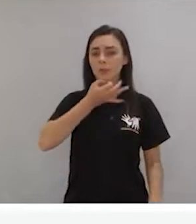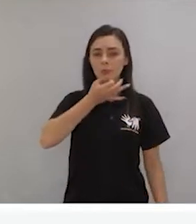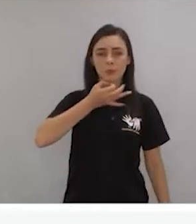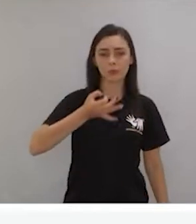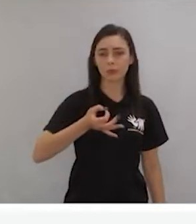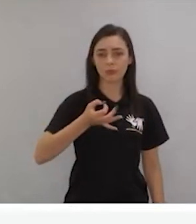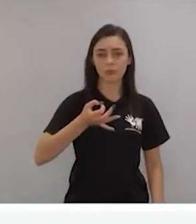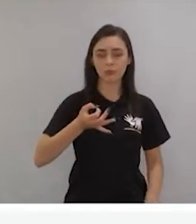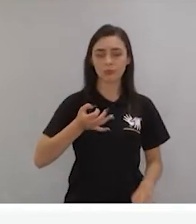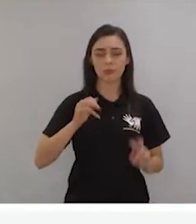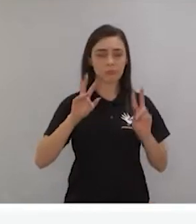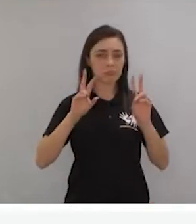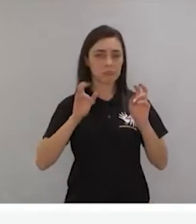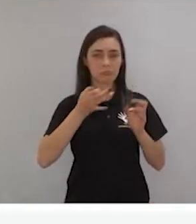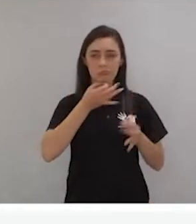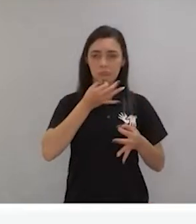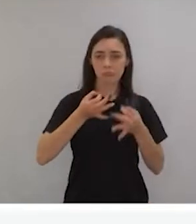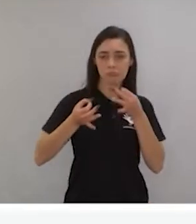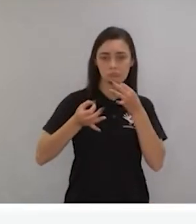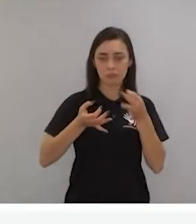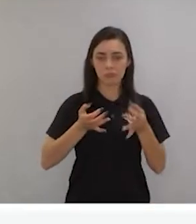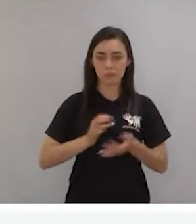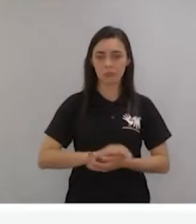fazer uma crítica a algum assunto também.